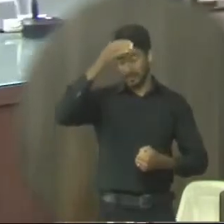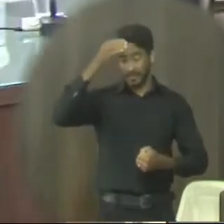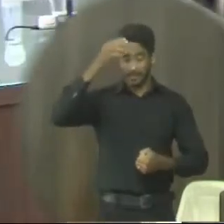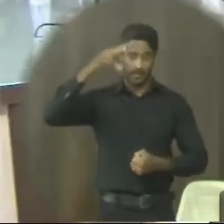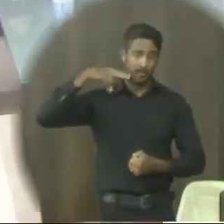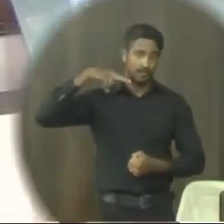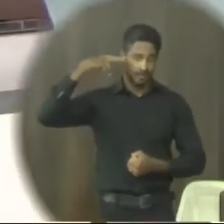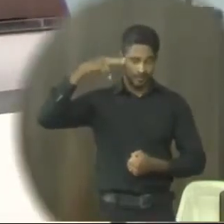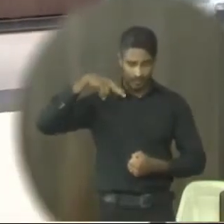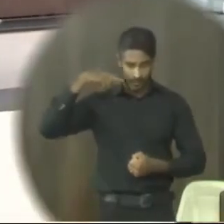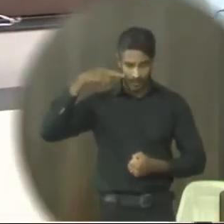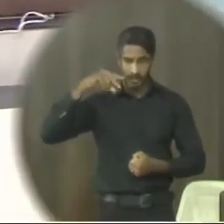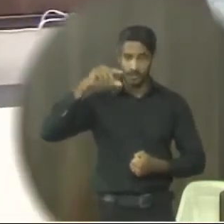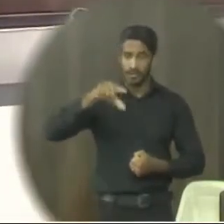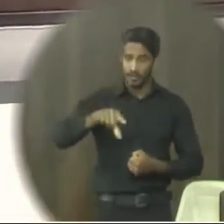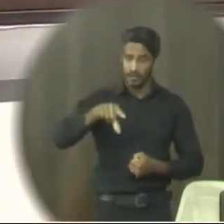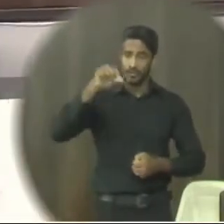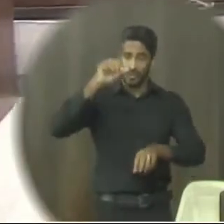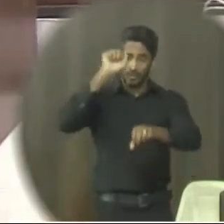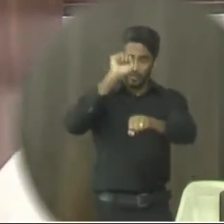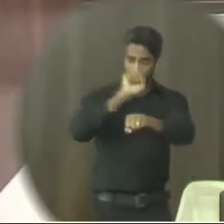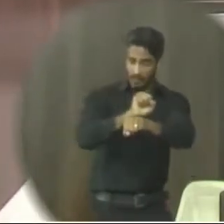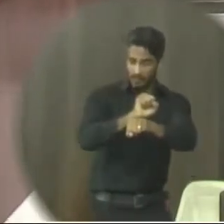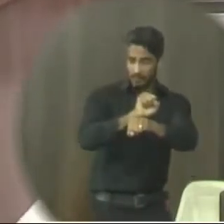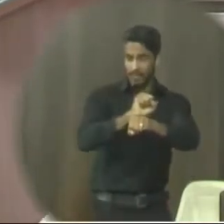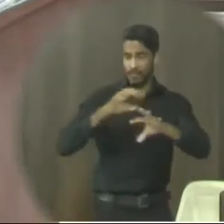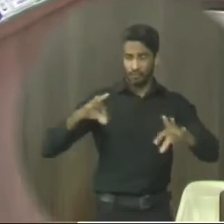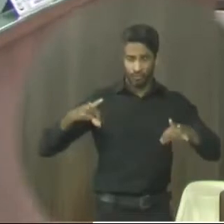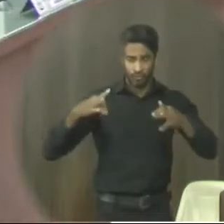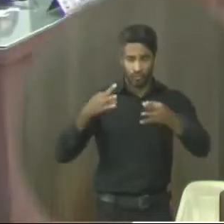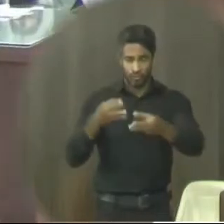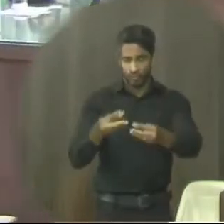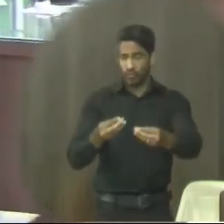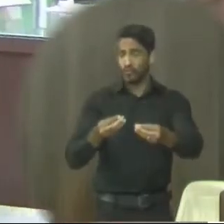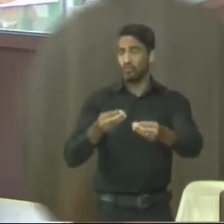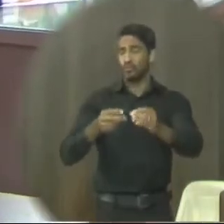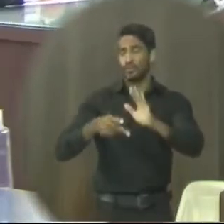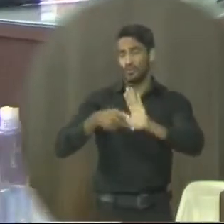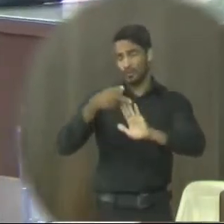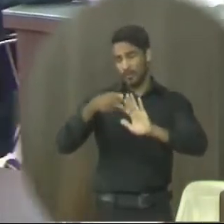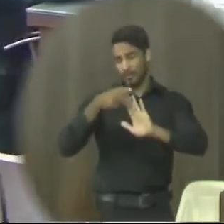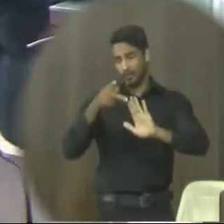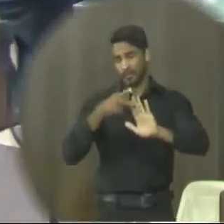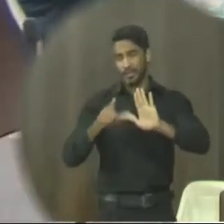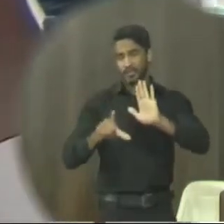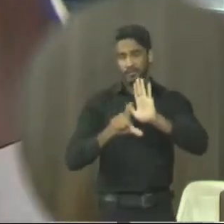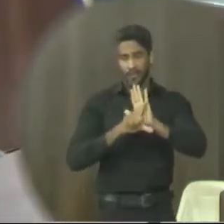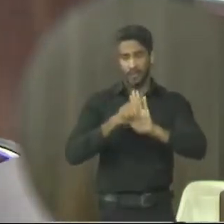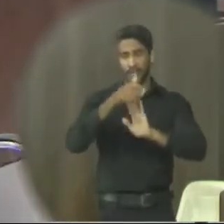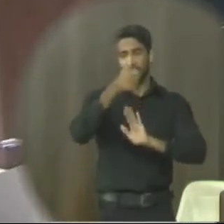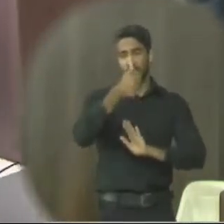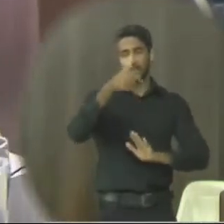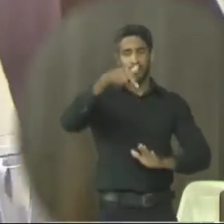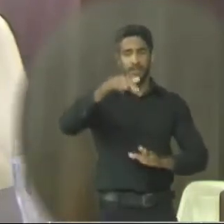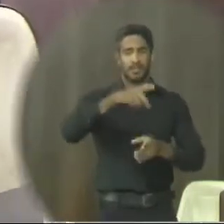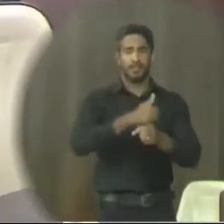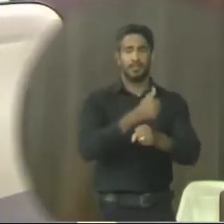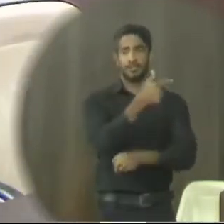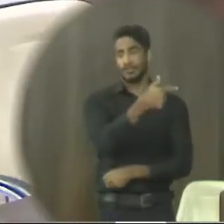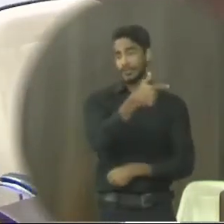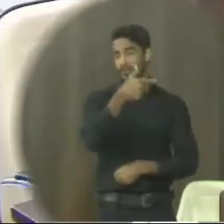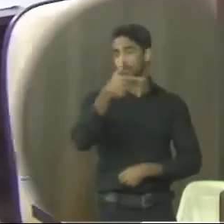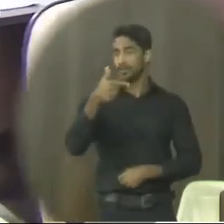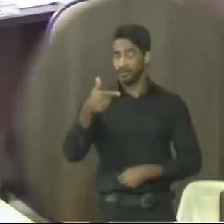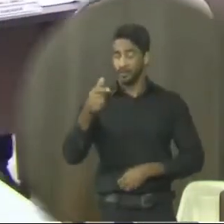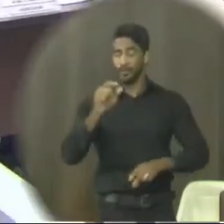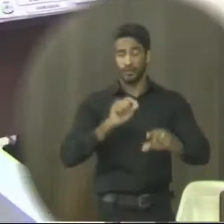Vereadores, decidi por veto integral à proposição de lei número 017 de 2022